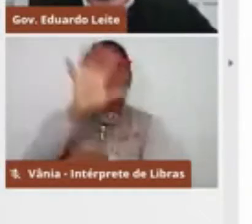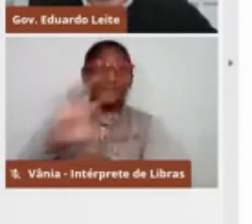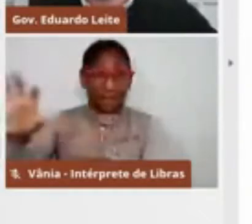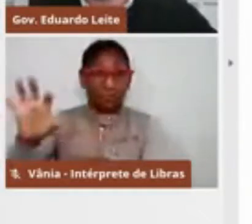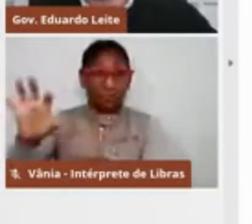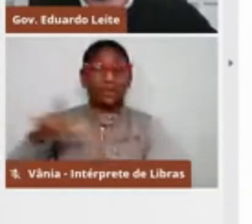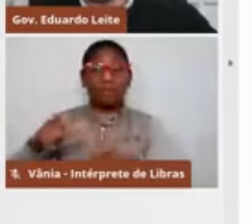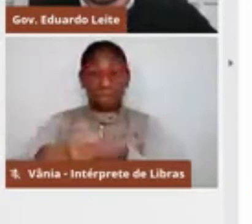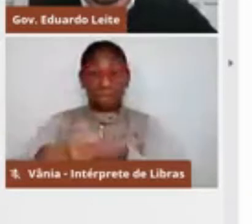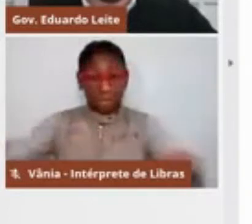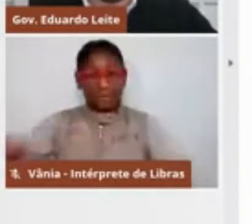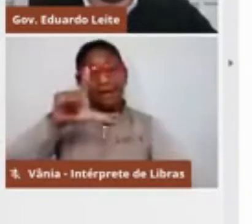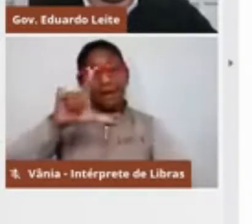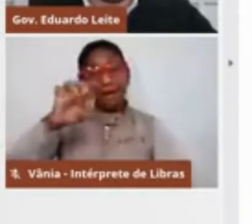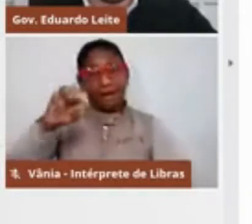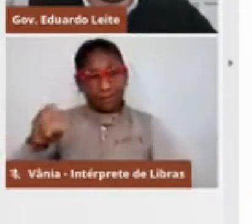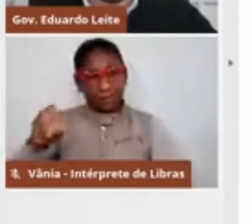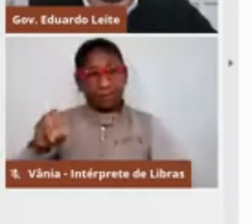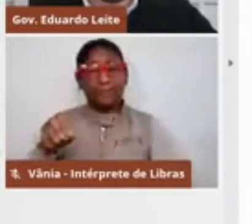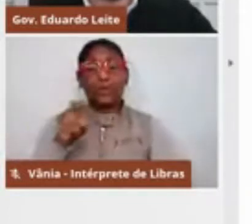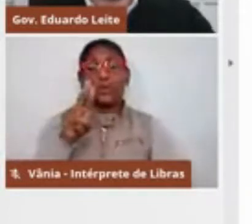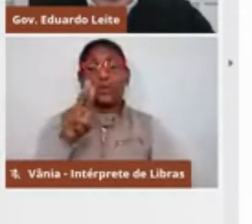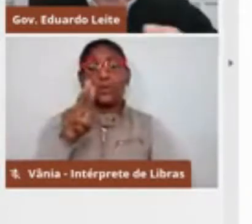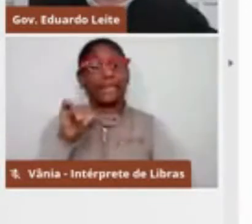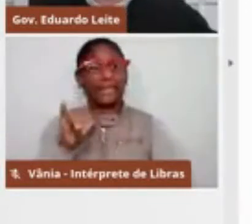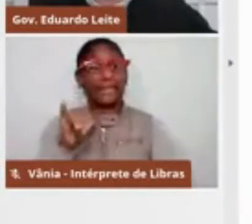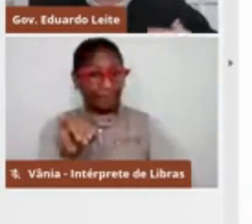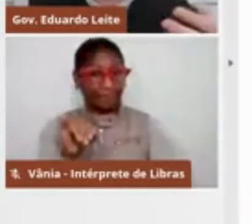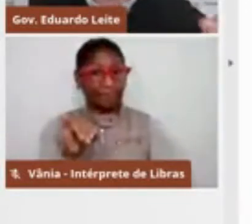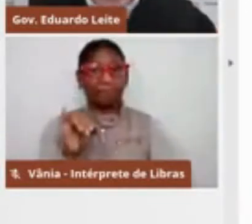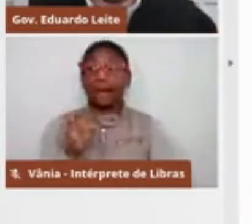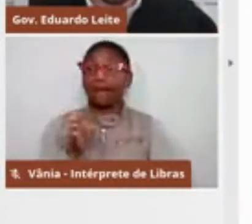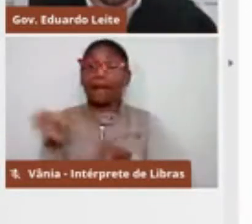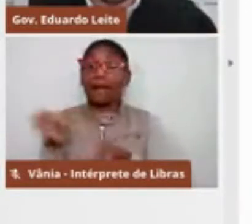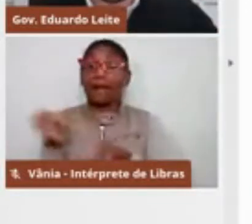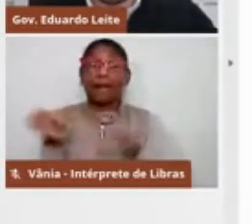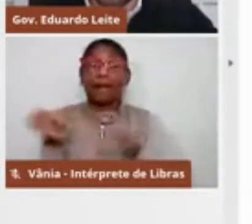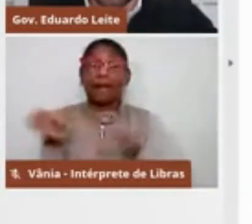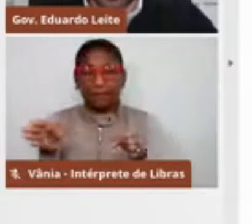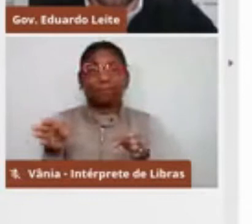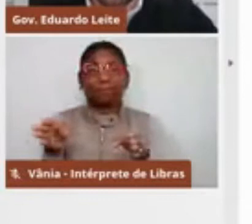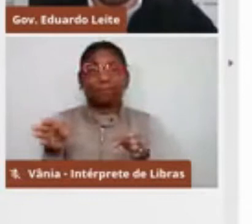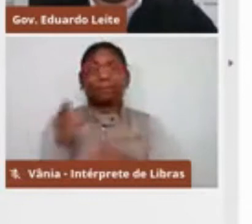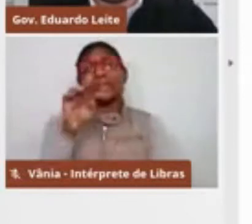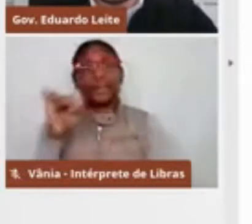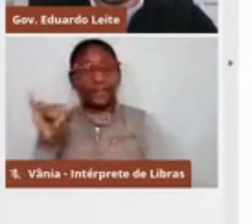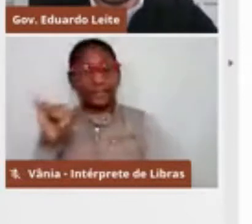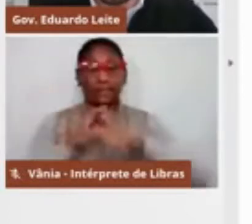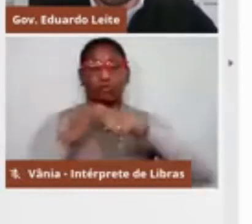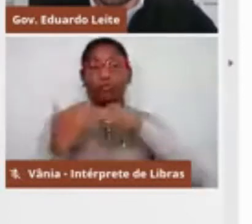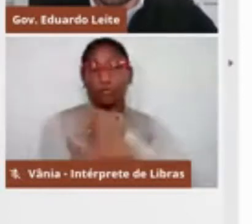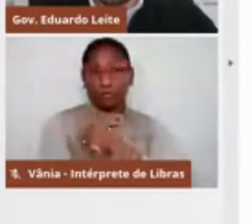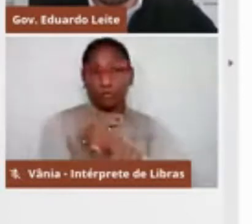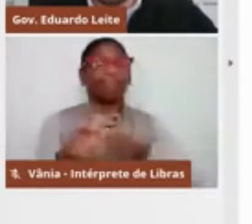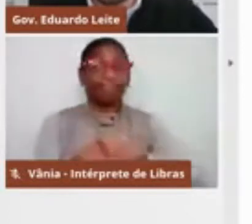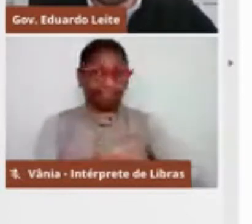leitos de UTI para atender Covid, justamente por conta de uma ampliação de leitos que estamos fazendo, que